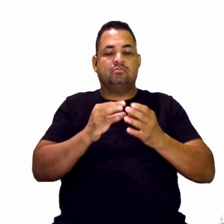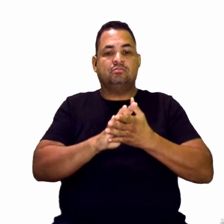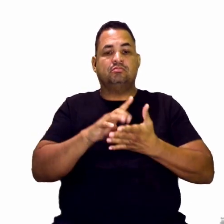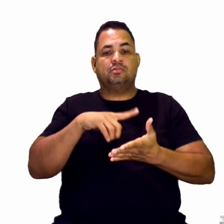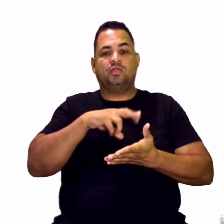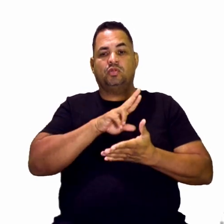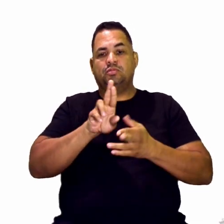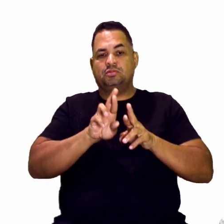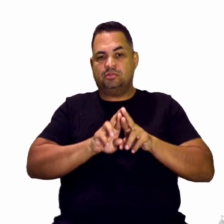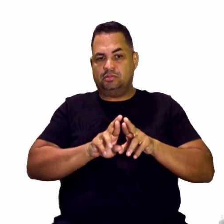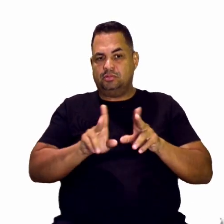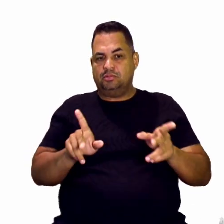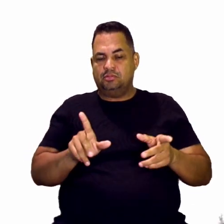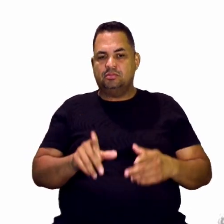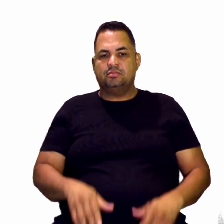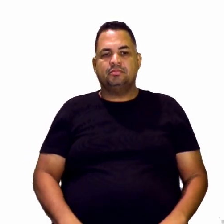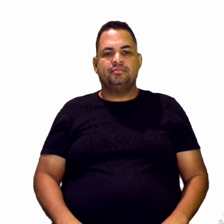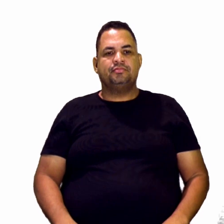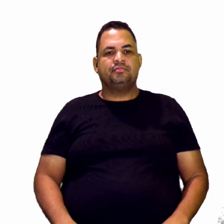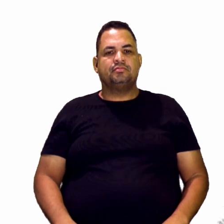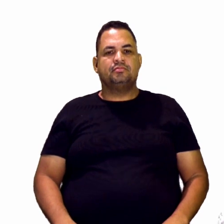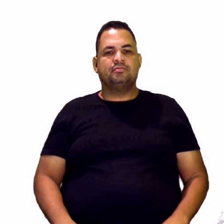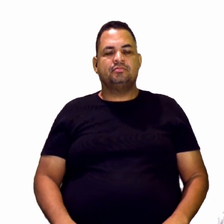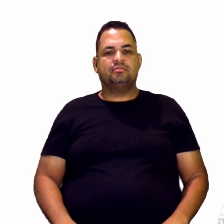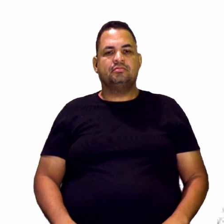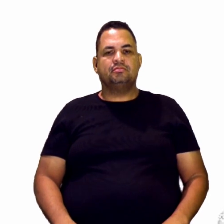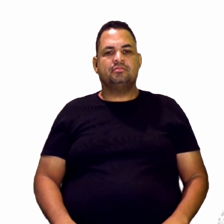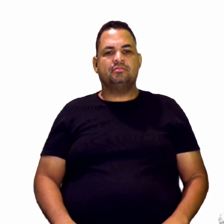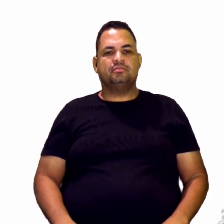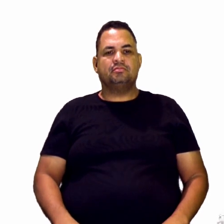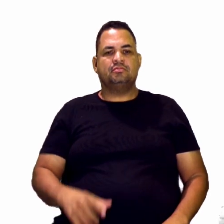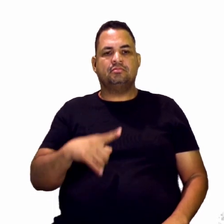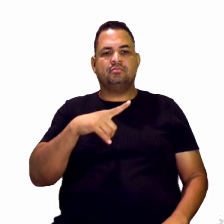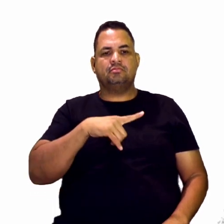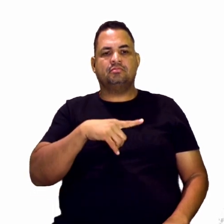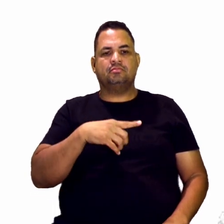diferenciados. Então, a gente tem a difusão.